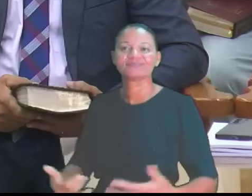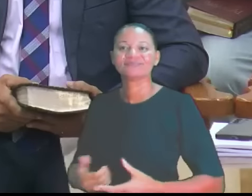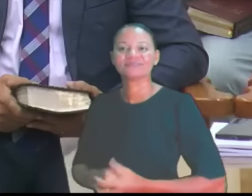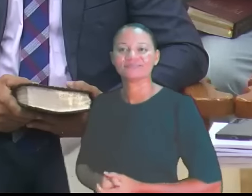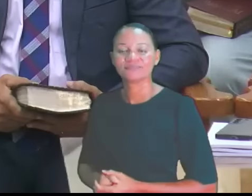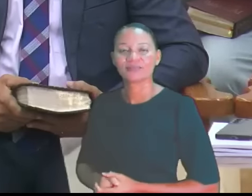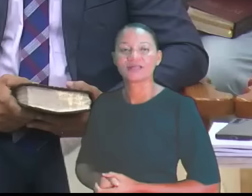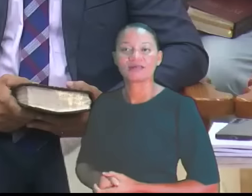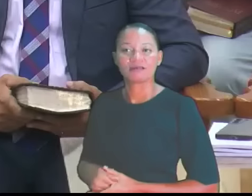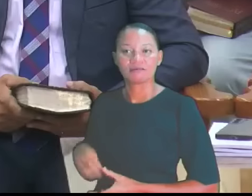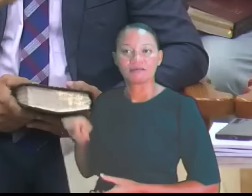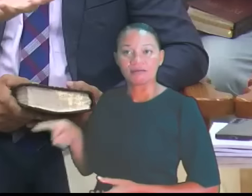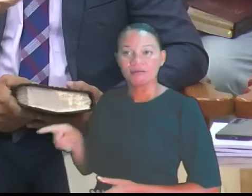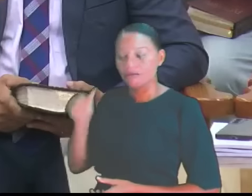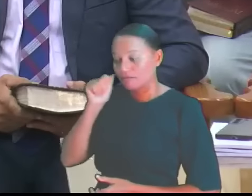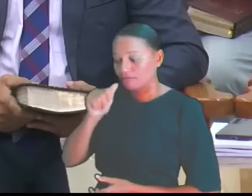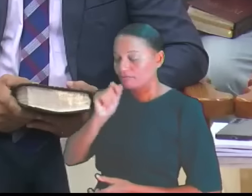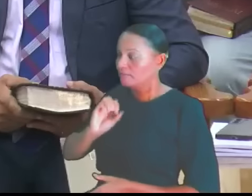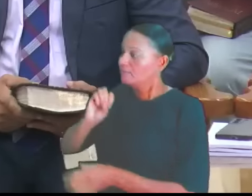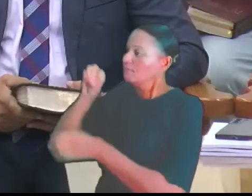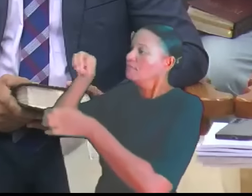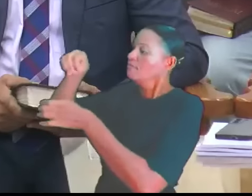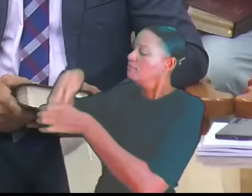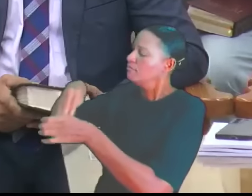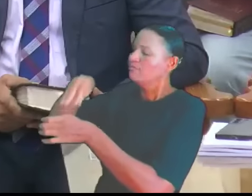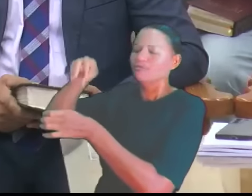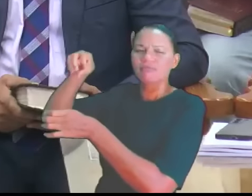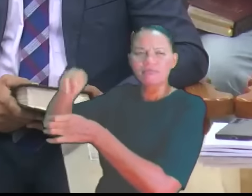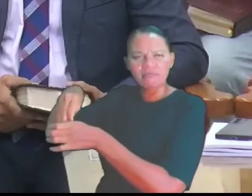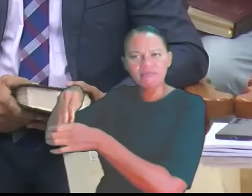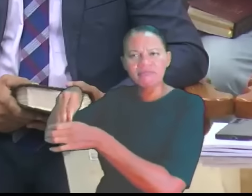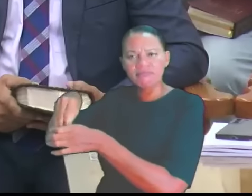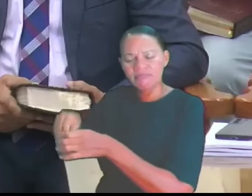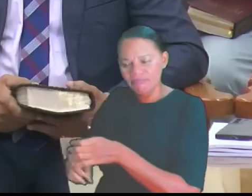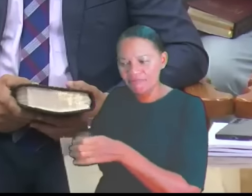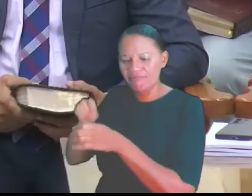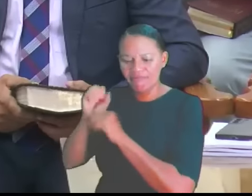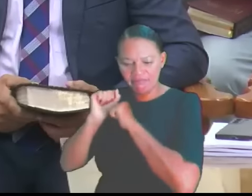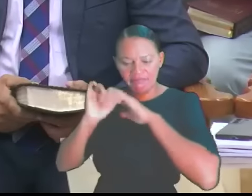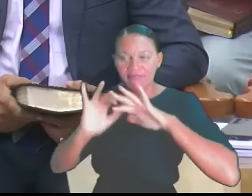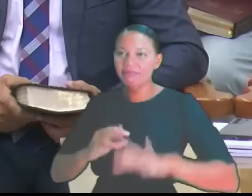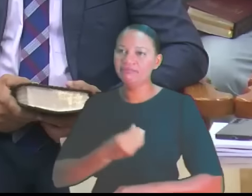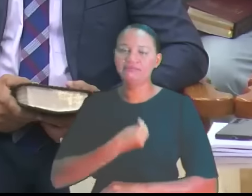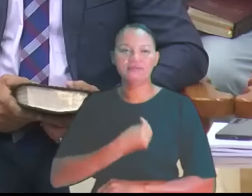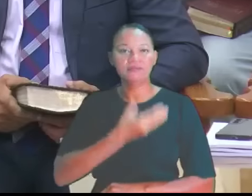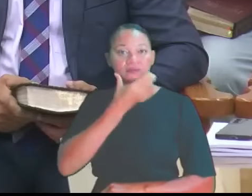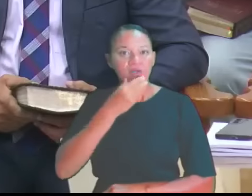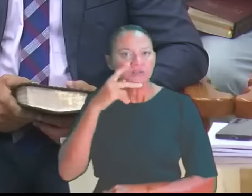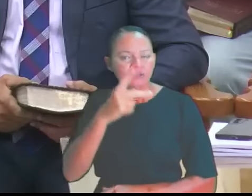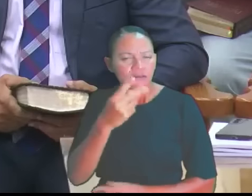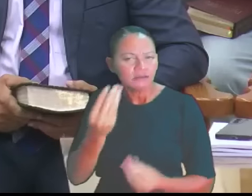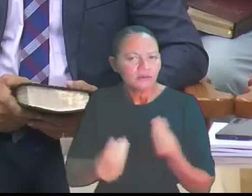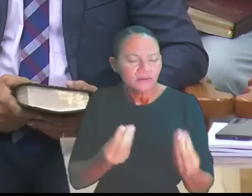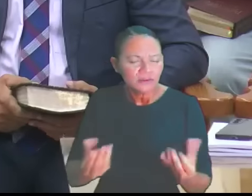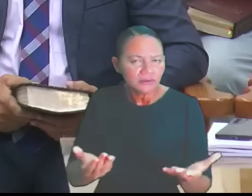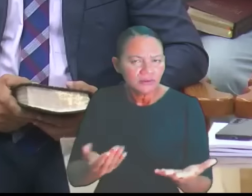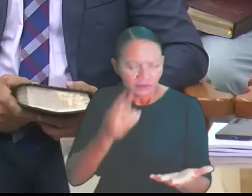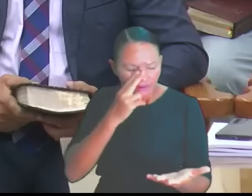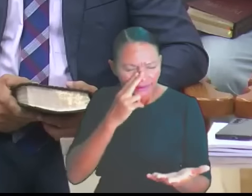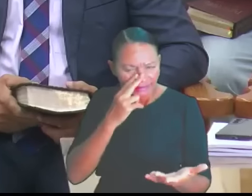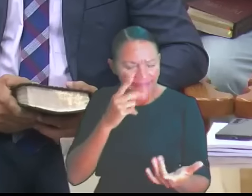Essa mulher está ofertando. Essa mulher está semeando na vida do profeta. Quem falou que crente não passa prova,